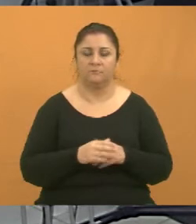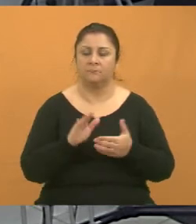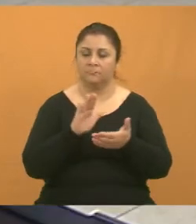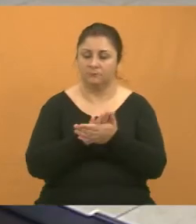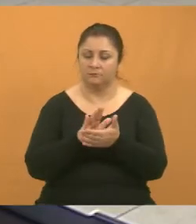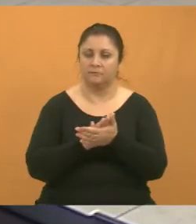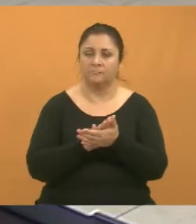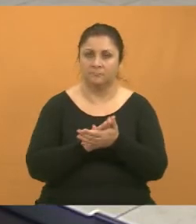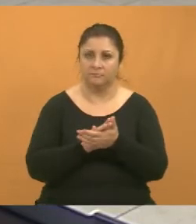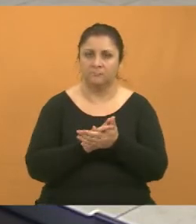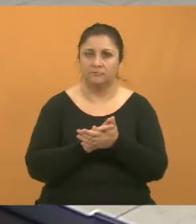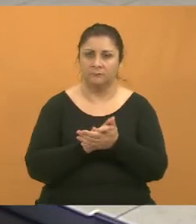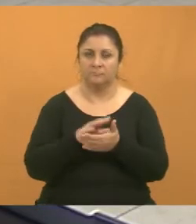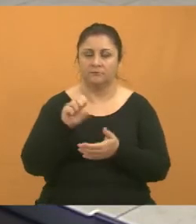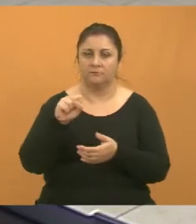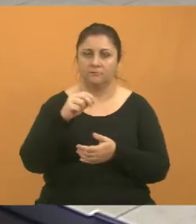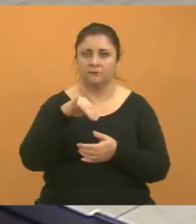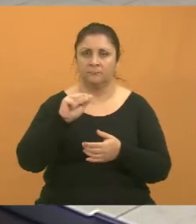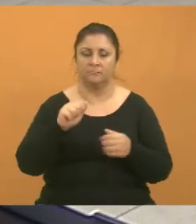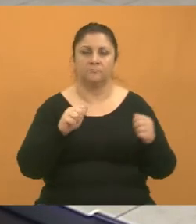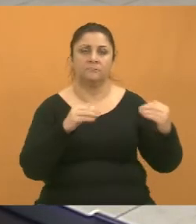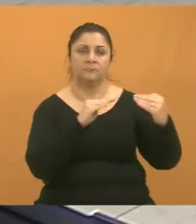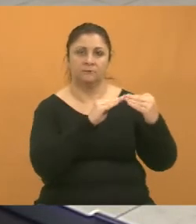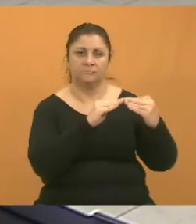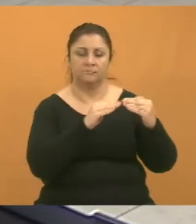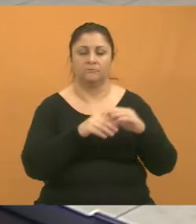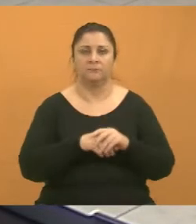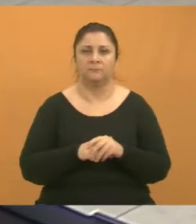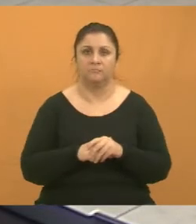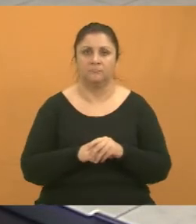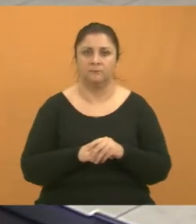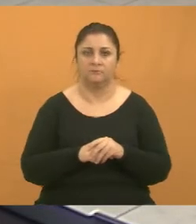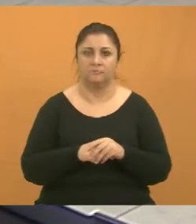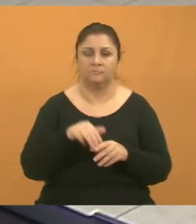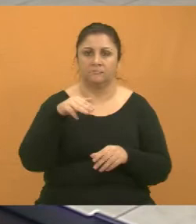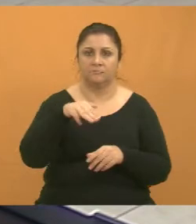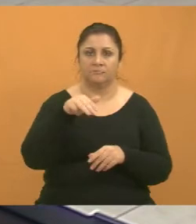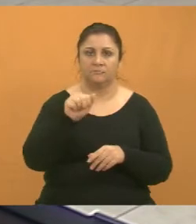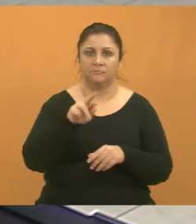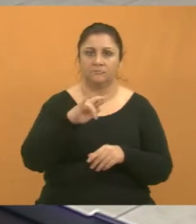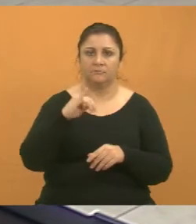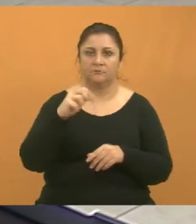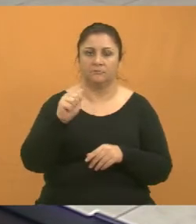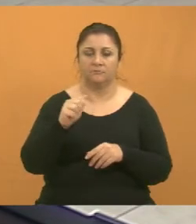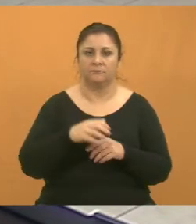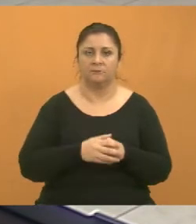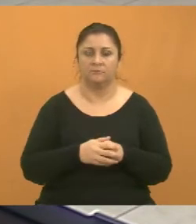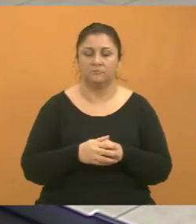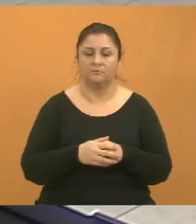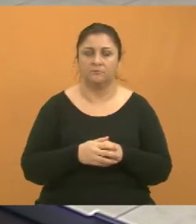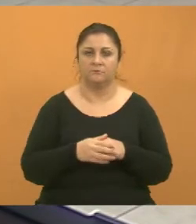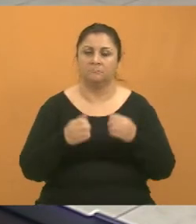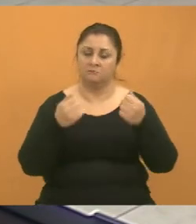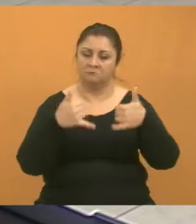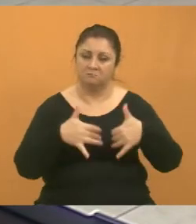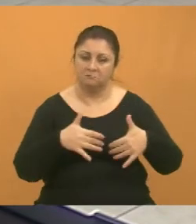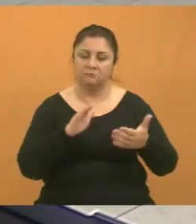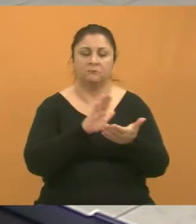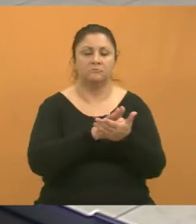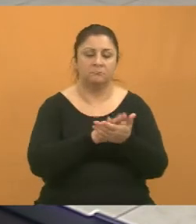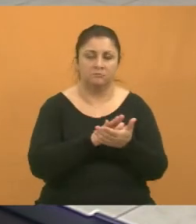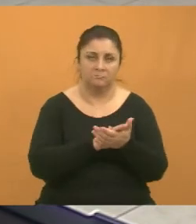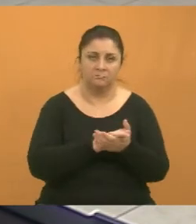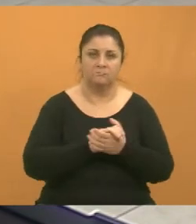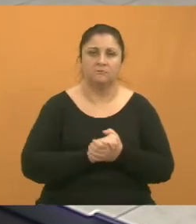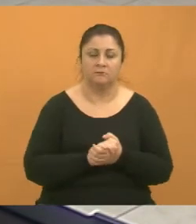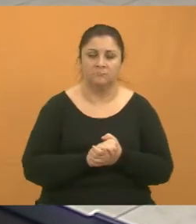Parabenizar a vereadora Sônia pelo projeto, voto favorável. Como vota a vereadora doutora Márcia? Justificando, parabenizando a Sônia.